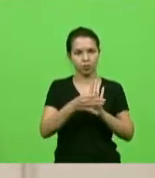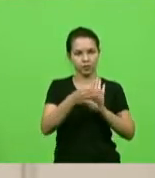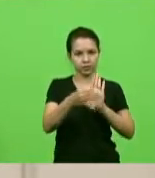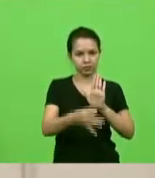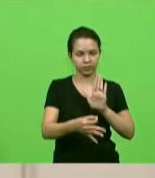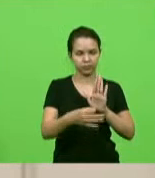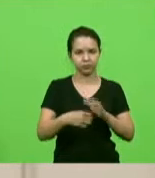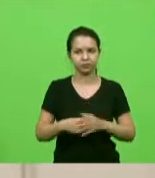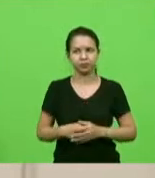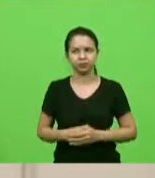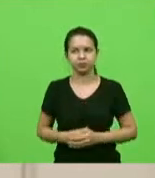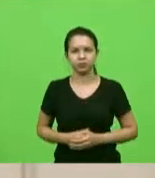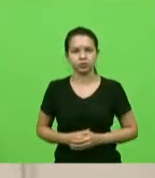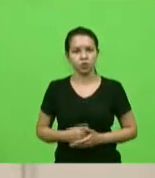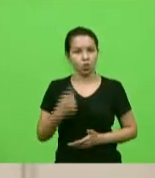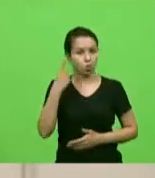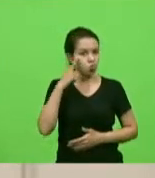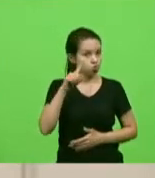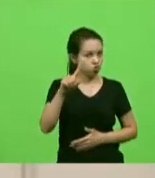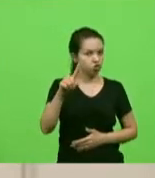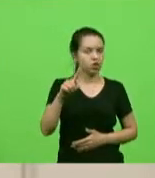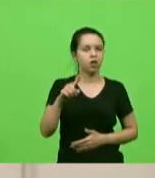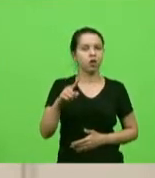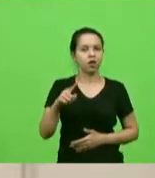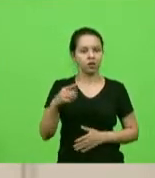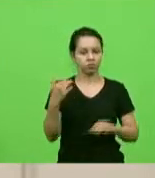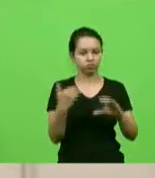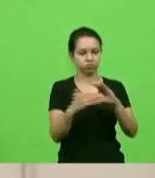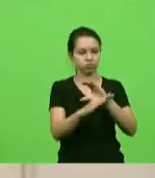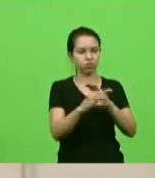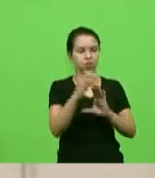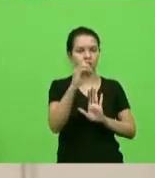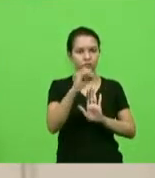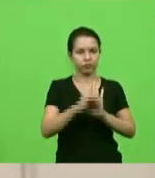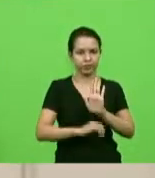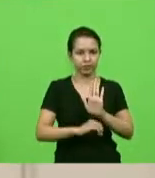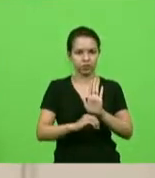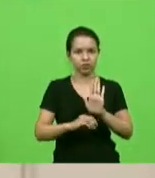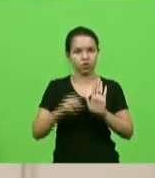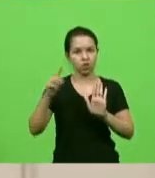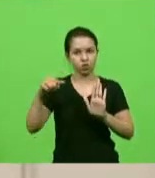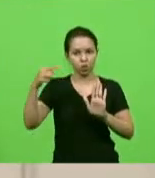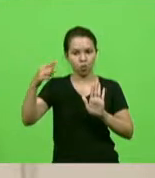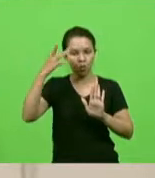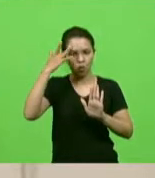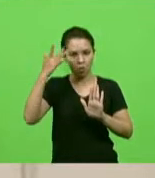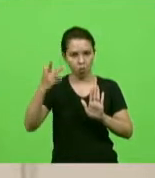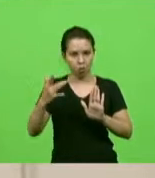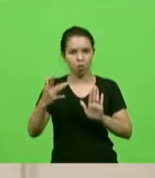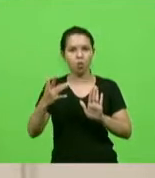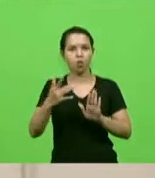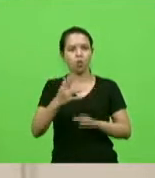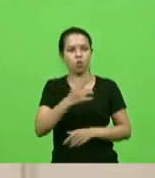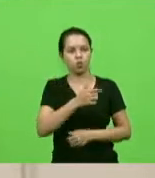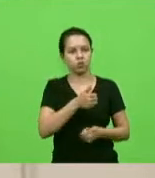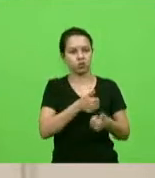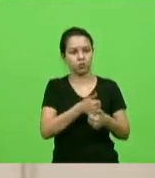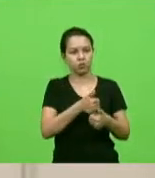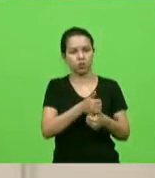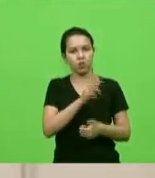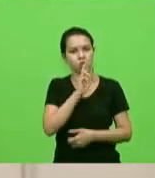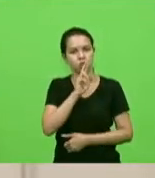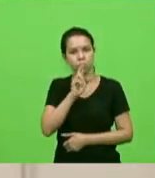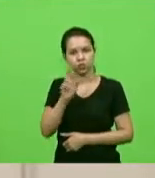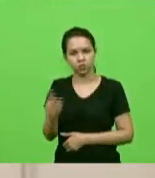forma que em um dia ele encaminhou o ofício, no dia seguinte o Tribunal de Contas respondeu com o